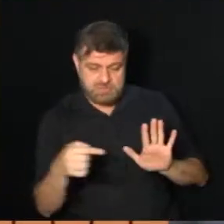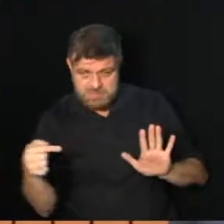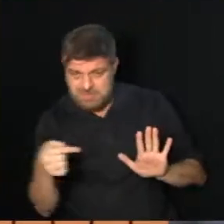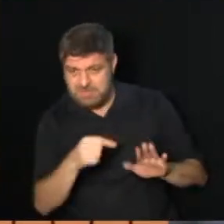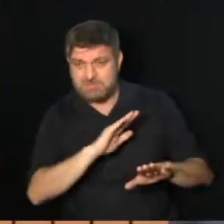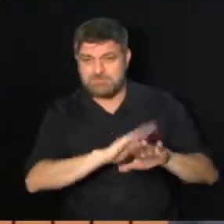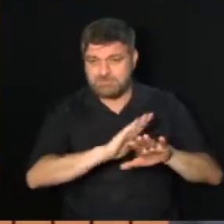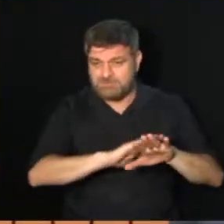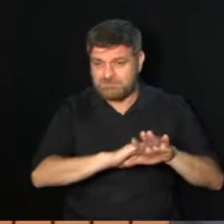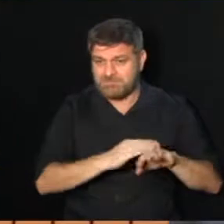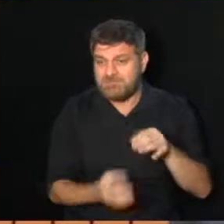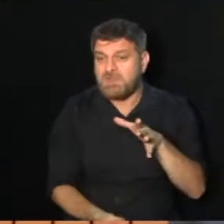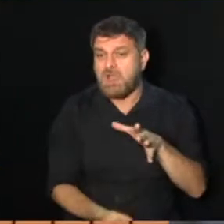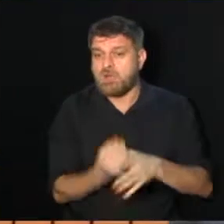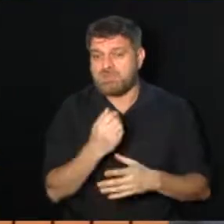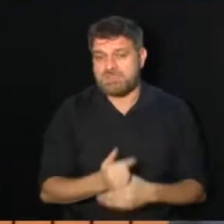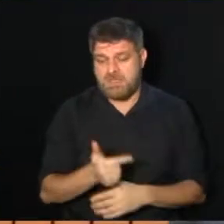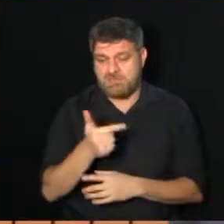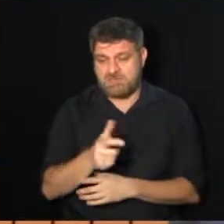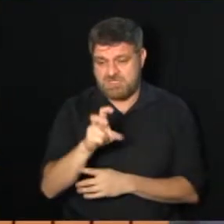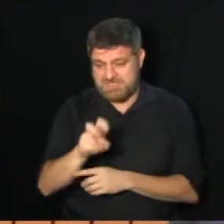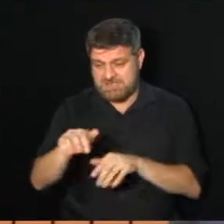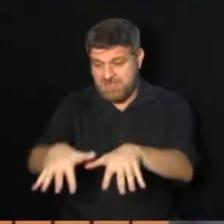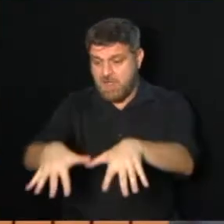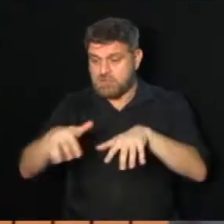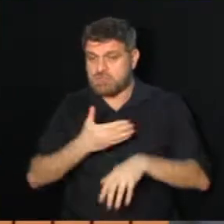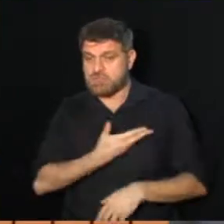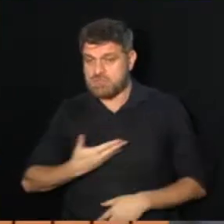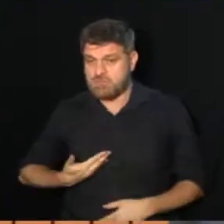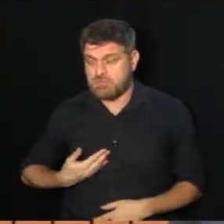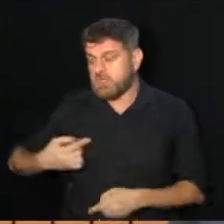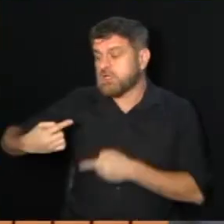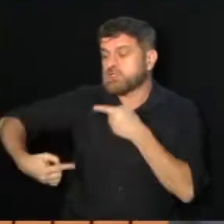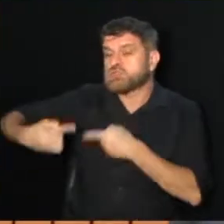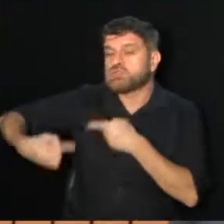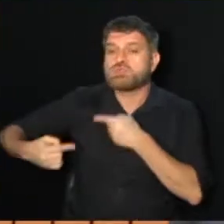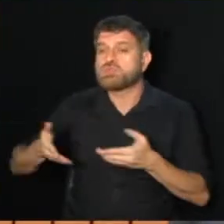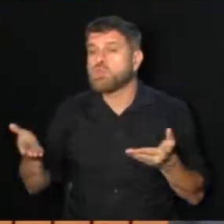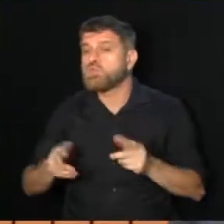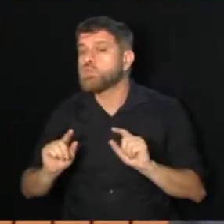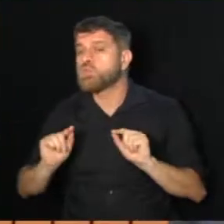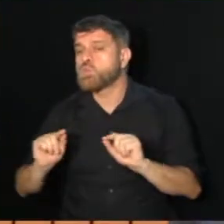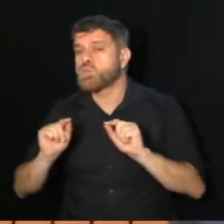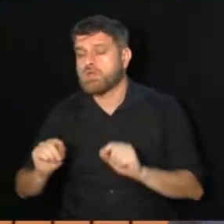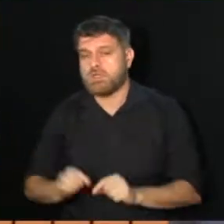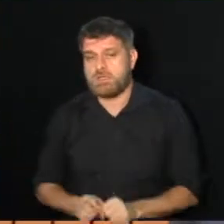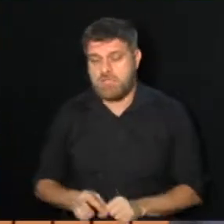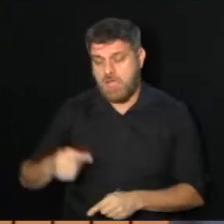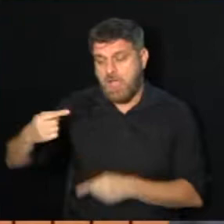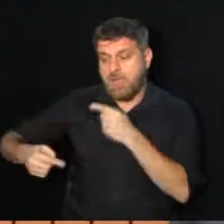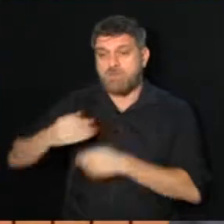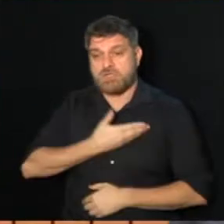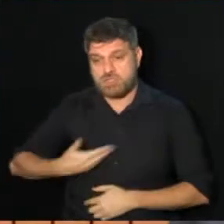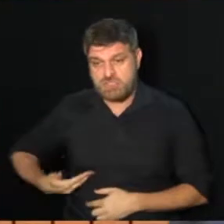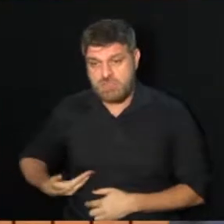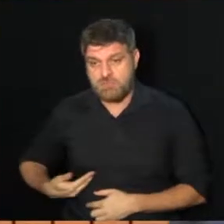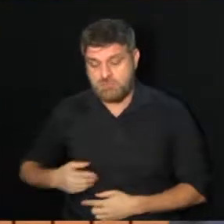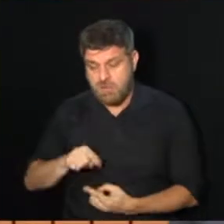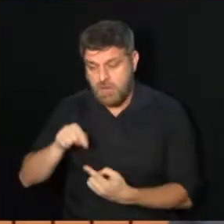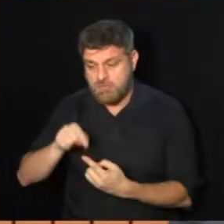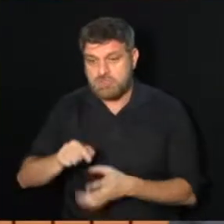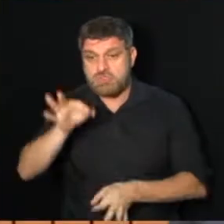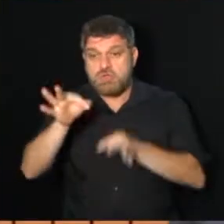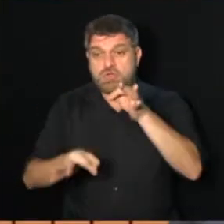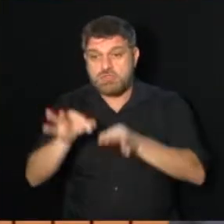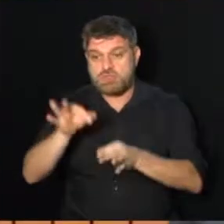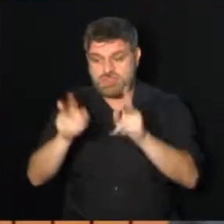Legalidade, realiza a 25ª audiência pública, discutindo hoje a política pública de justiça restaurativa e o programa de